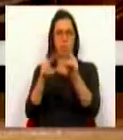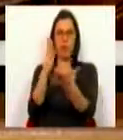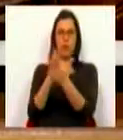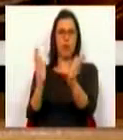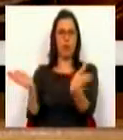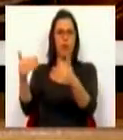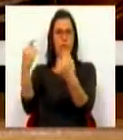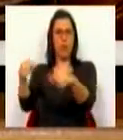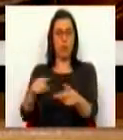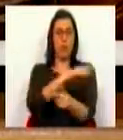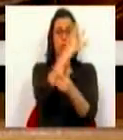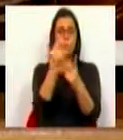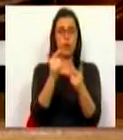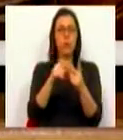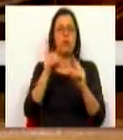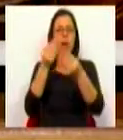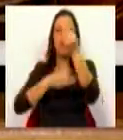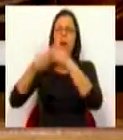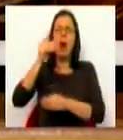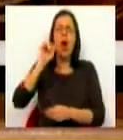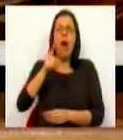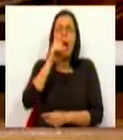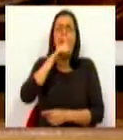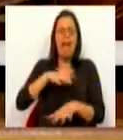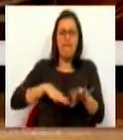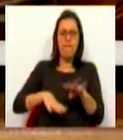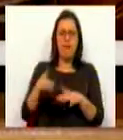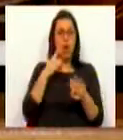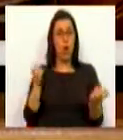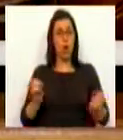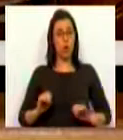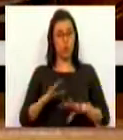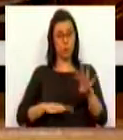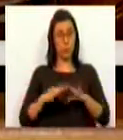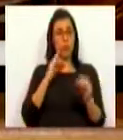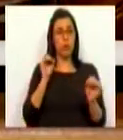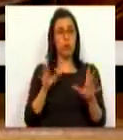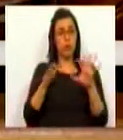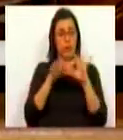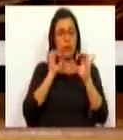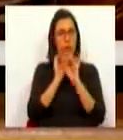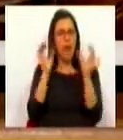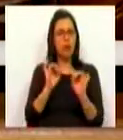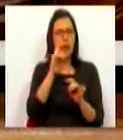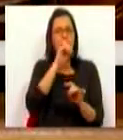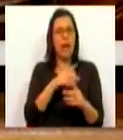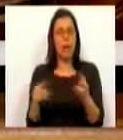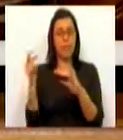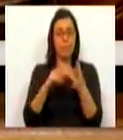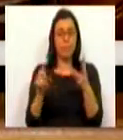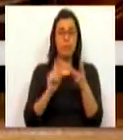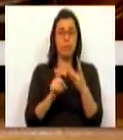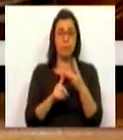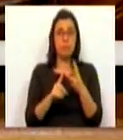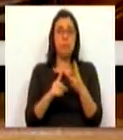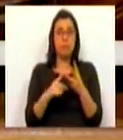Finanças? Segundo, que transações, que emitentes não viram as suas operações adequadamente escrutinadas? E terceiro,